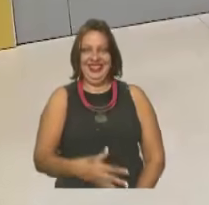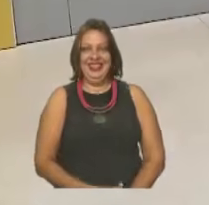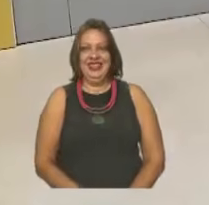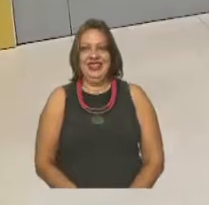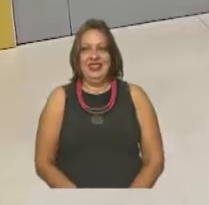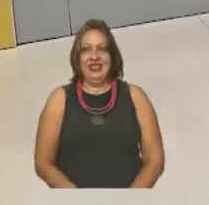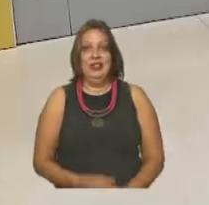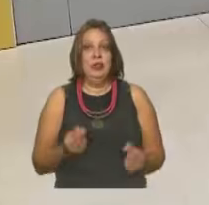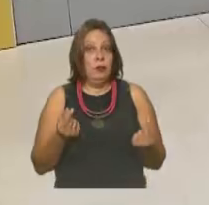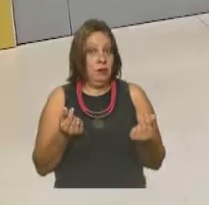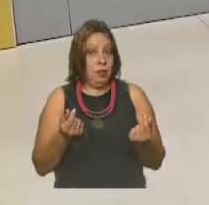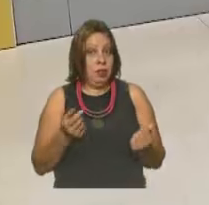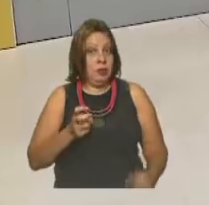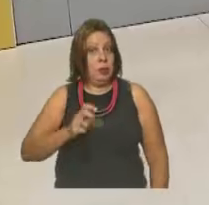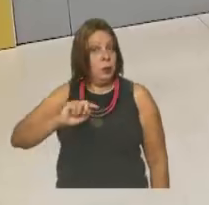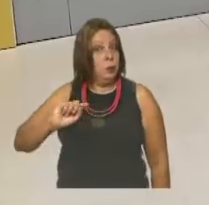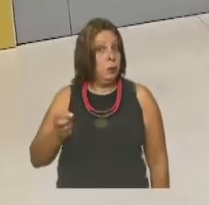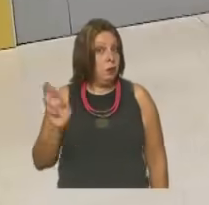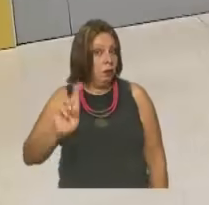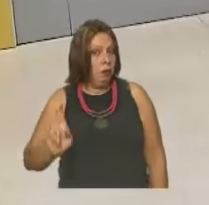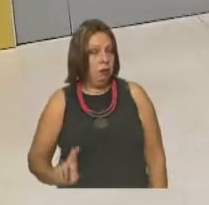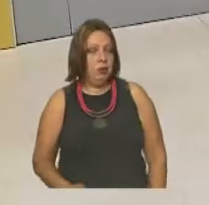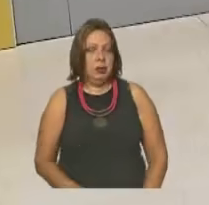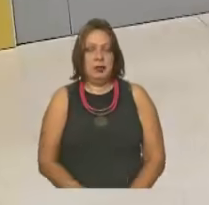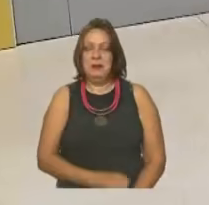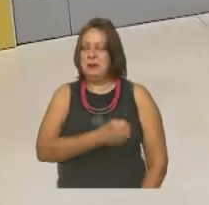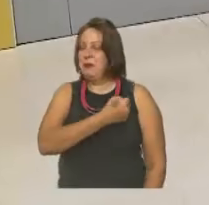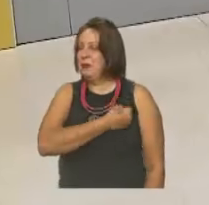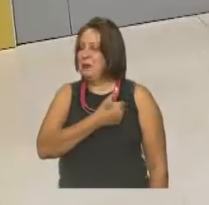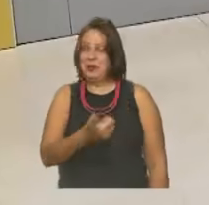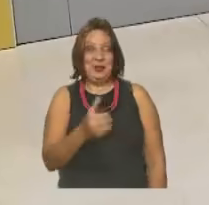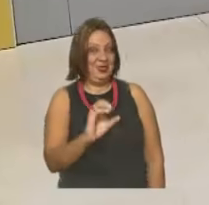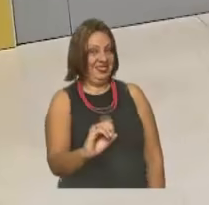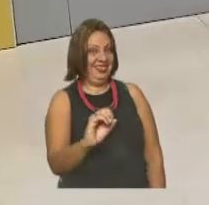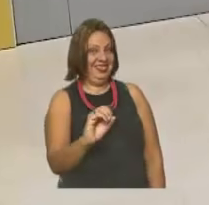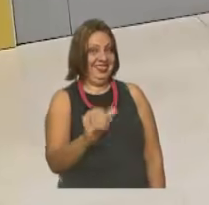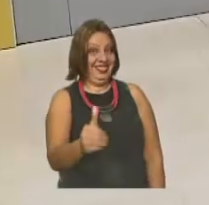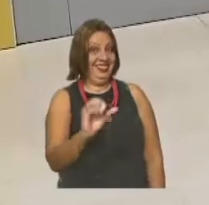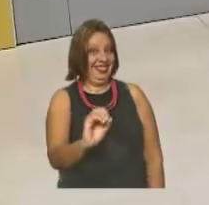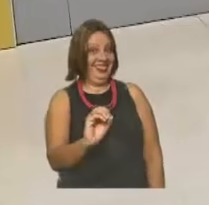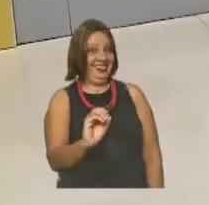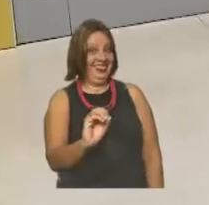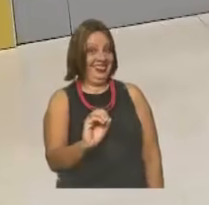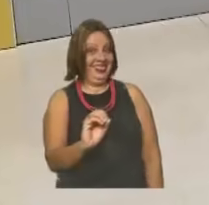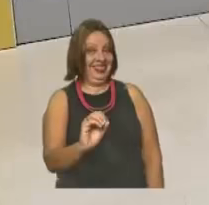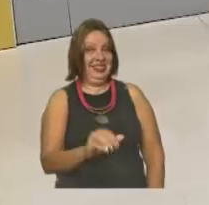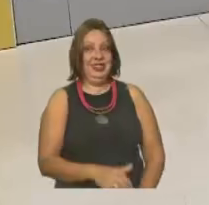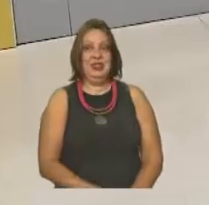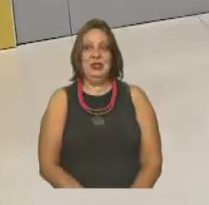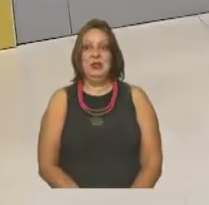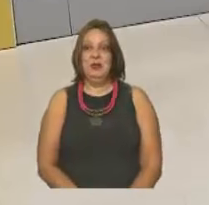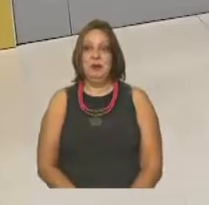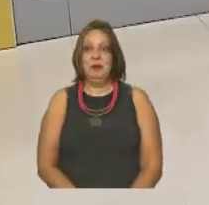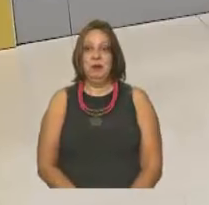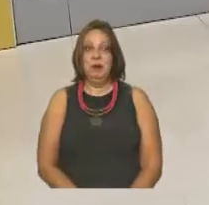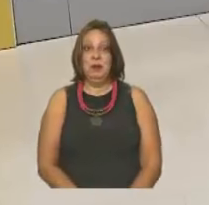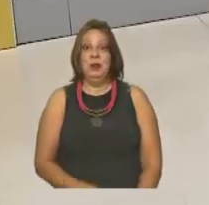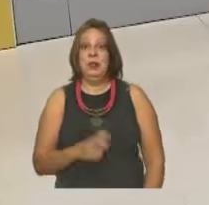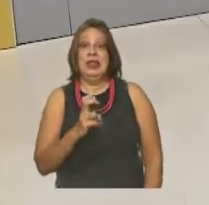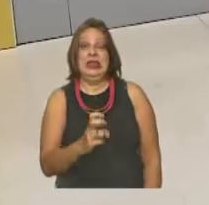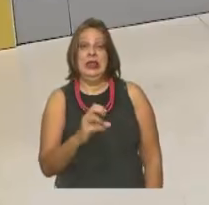Tá valendo 5 mil reais. Número 10, agora 10. Olha aí, o número 10 saiu.